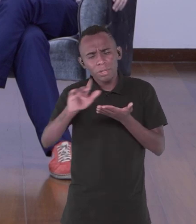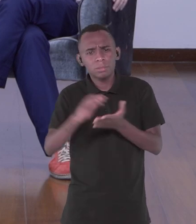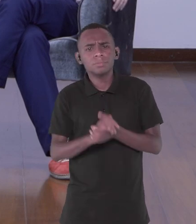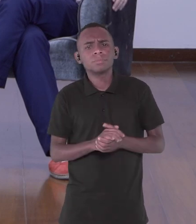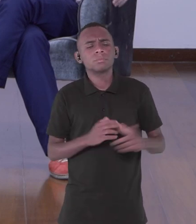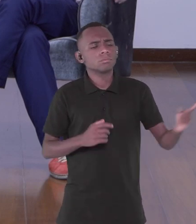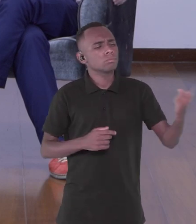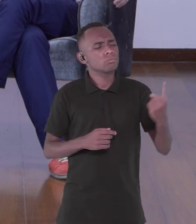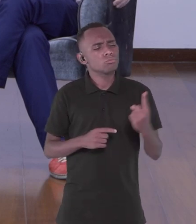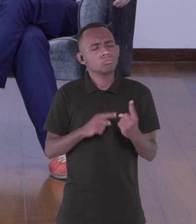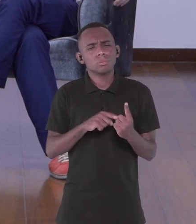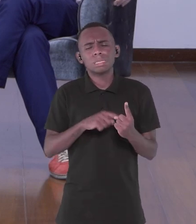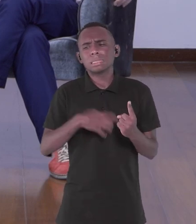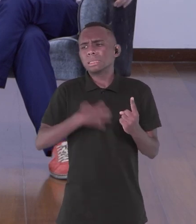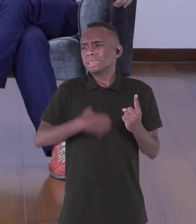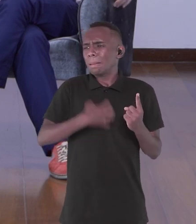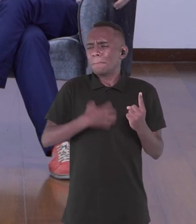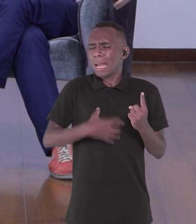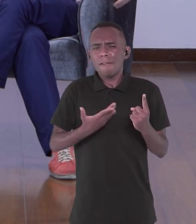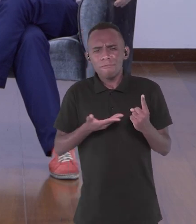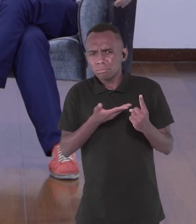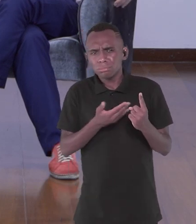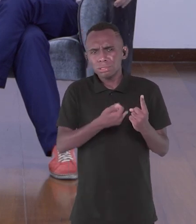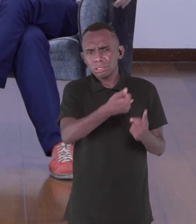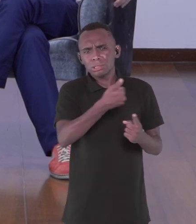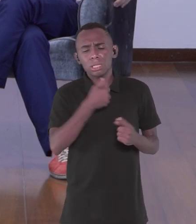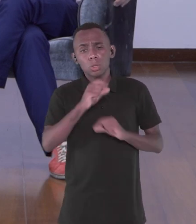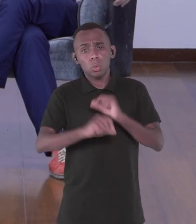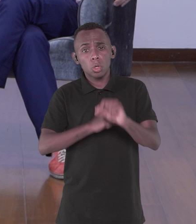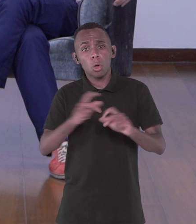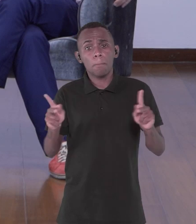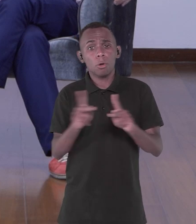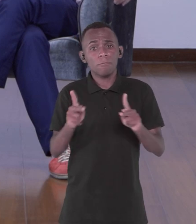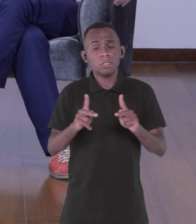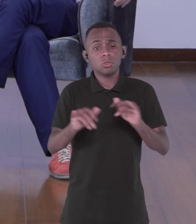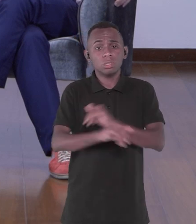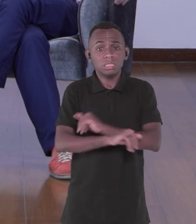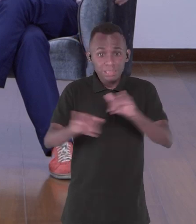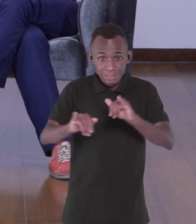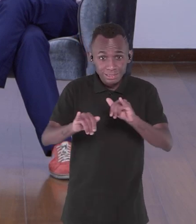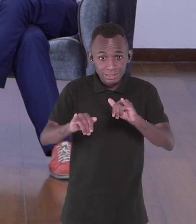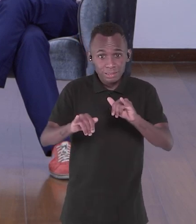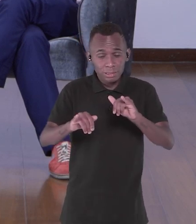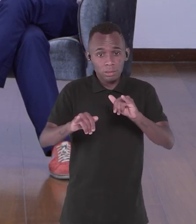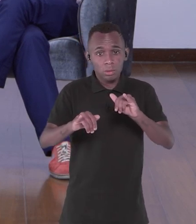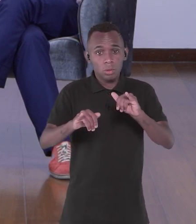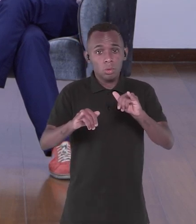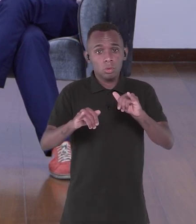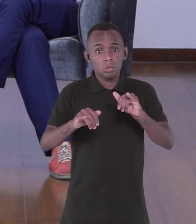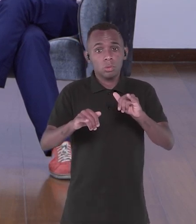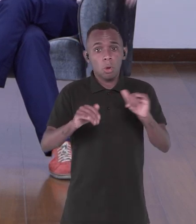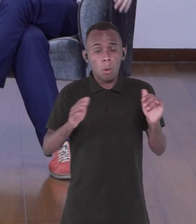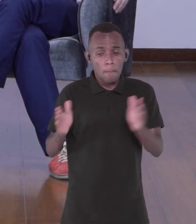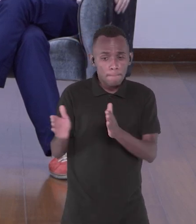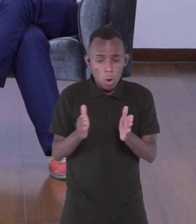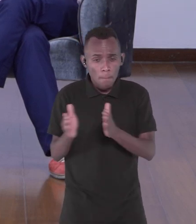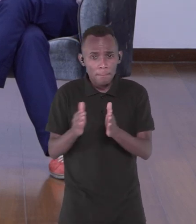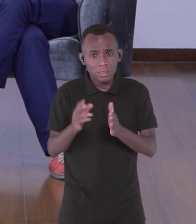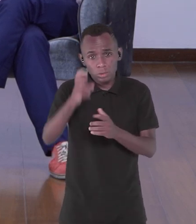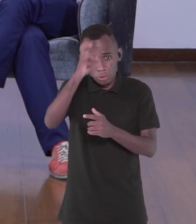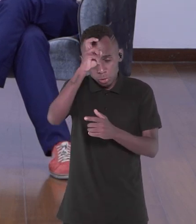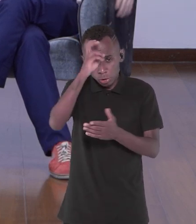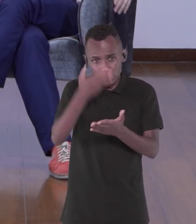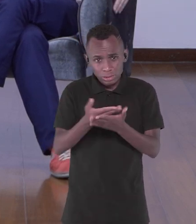dia, bravo para casa, dizendo que o professor anunciou que a época, o período que eles iam estudar